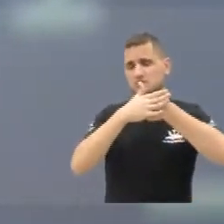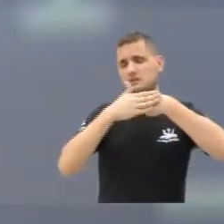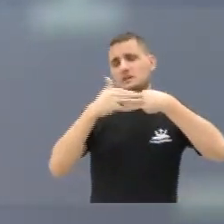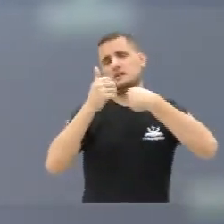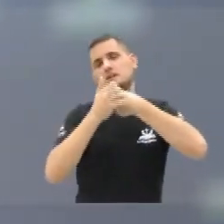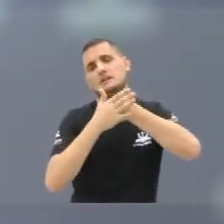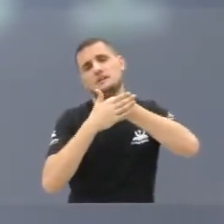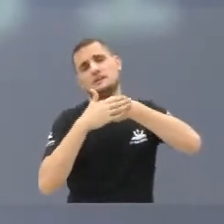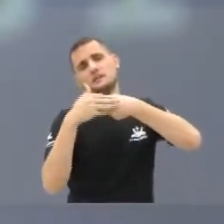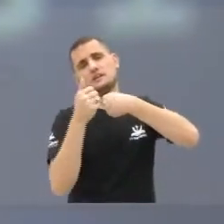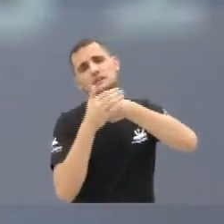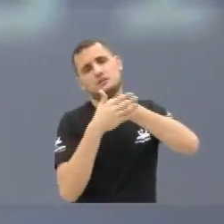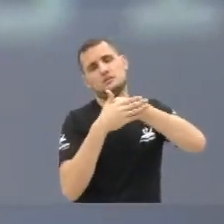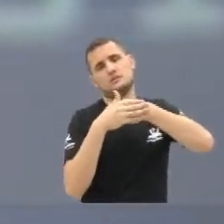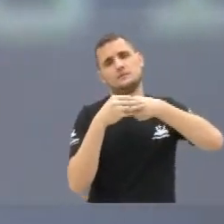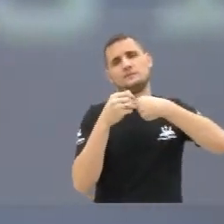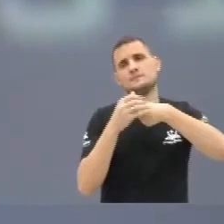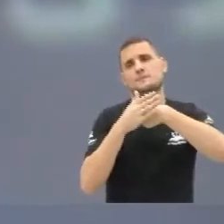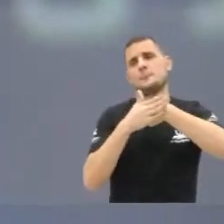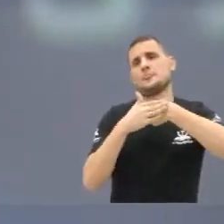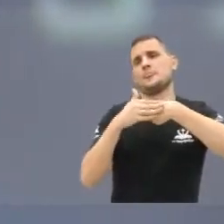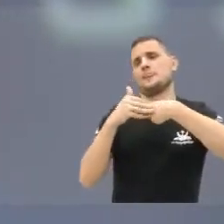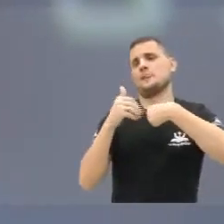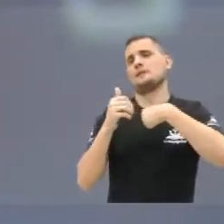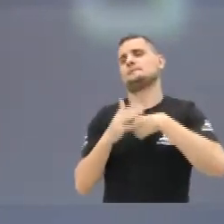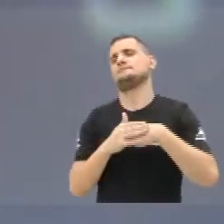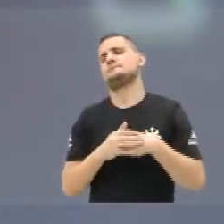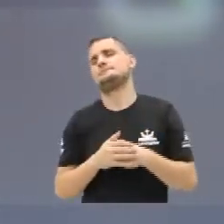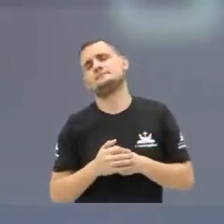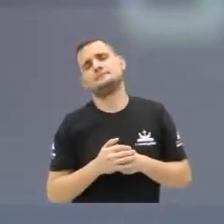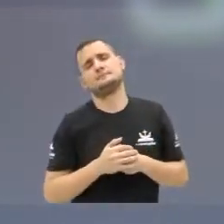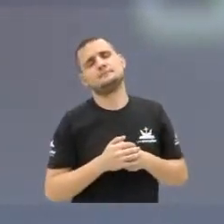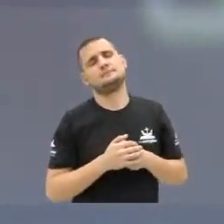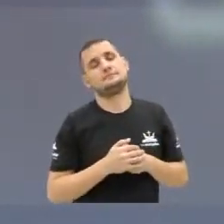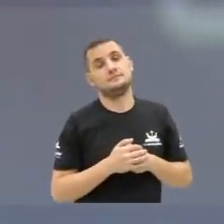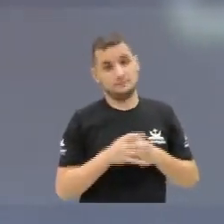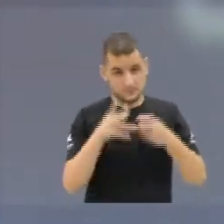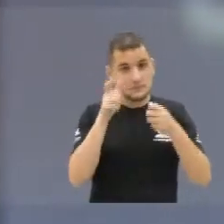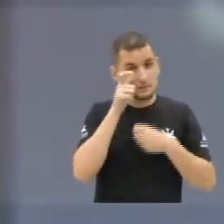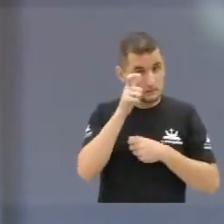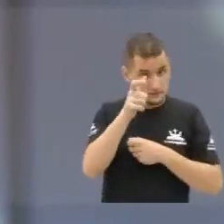filho querido. Olha isso.